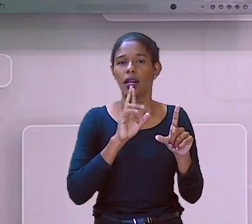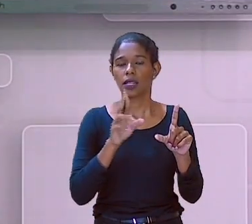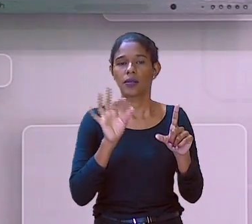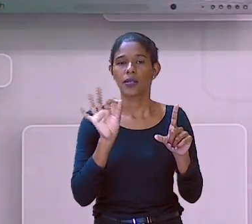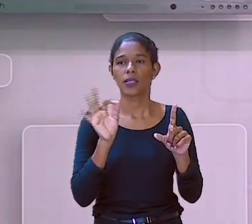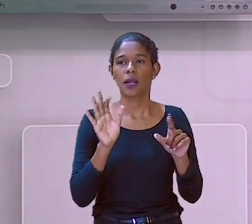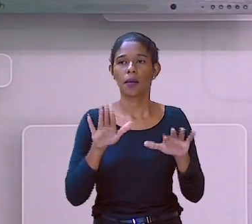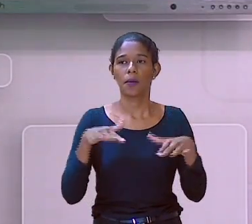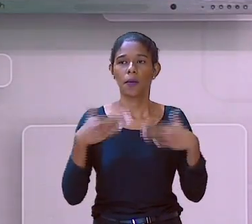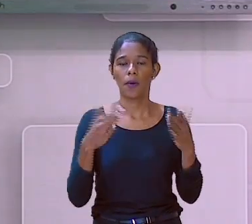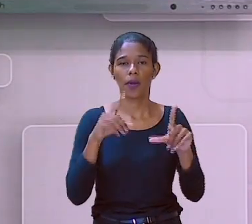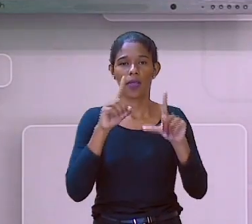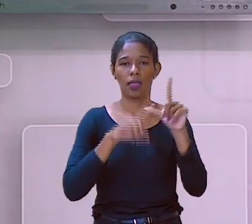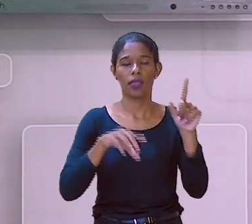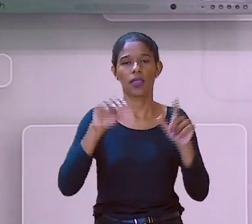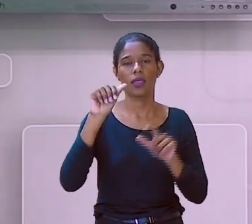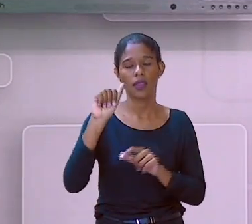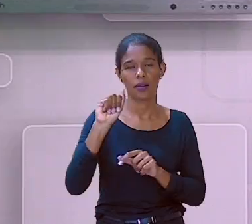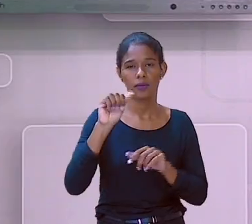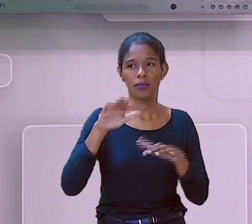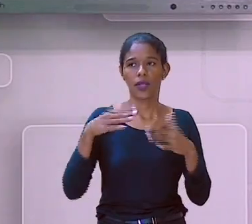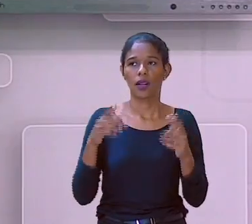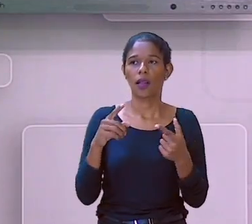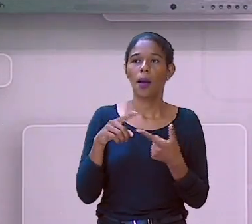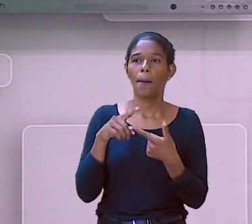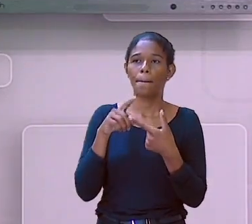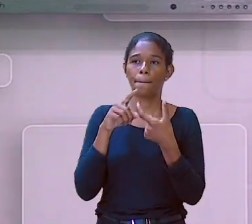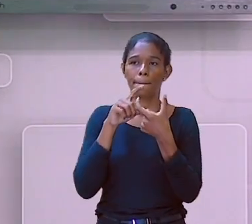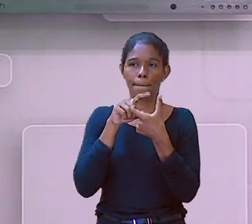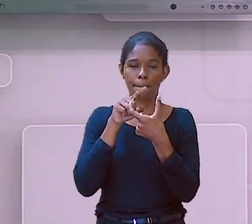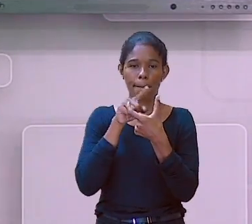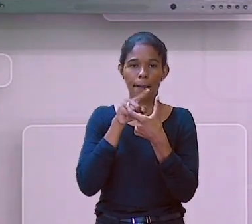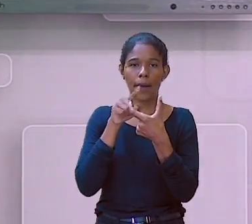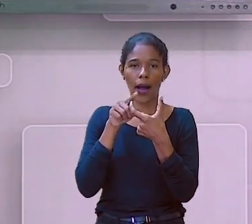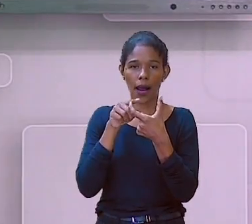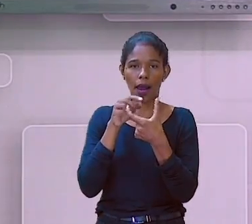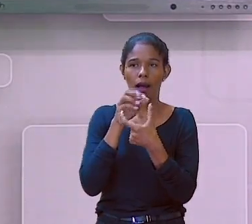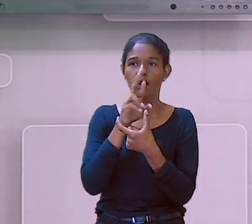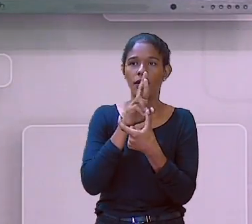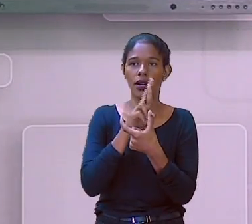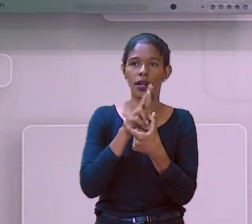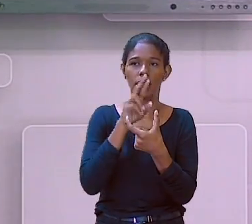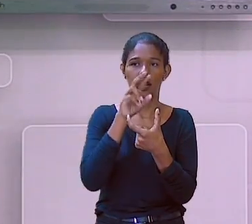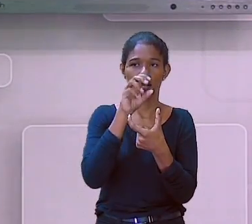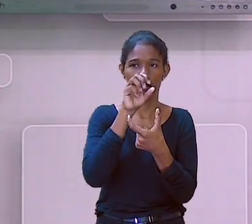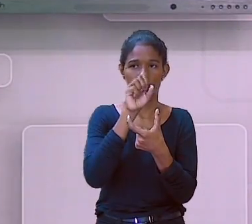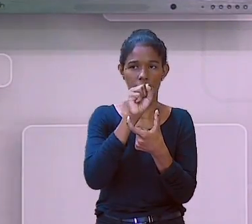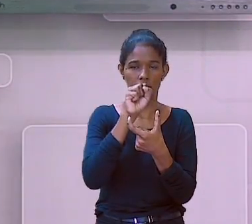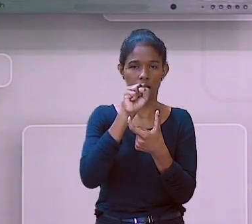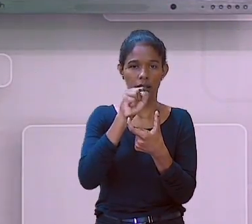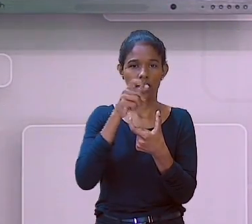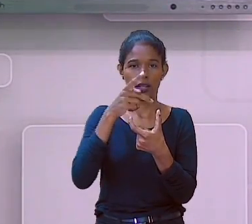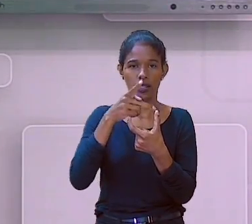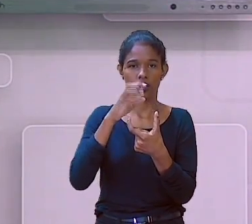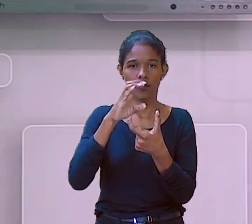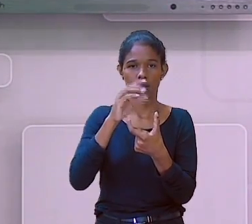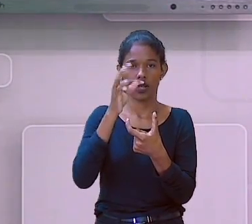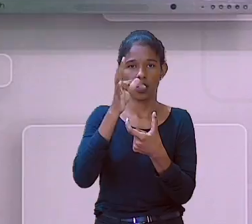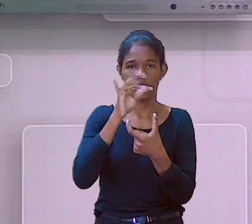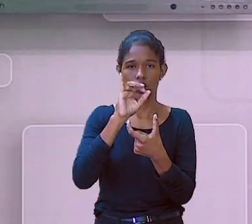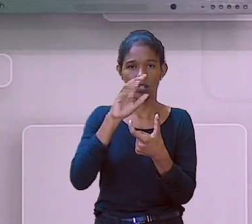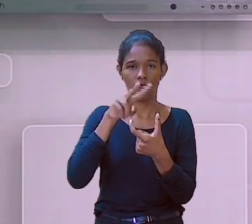ó, respectivamente, é obedecendo a ordem. Primeiro vem AB para depois